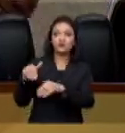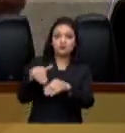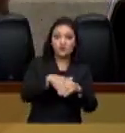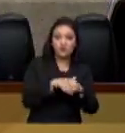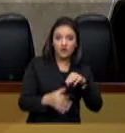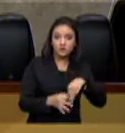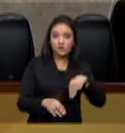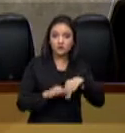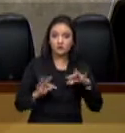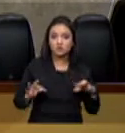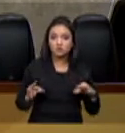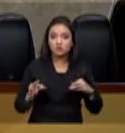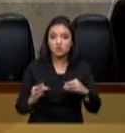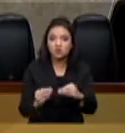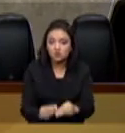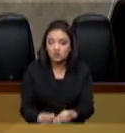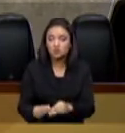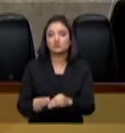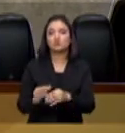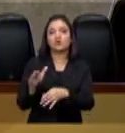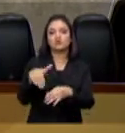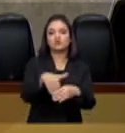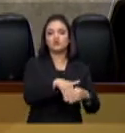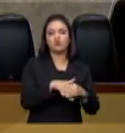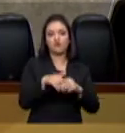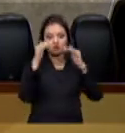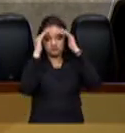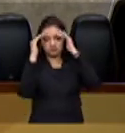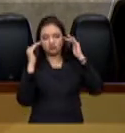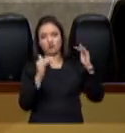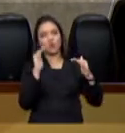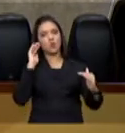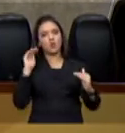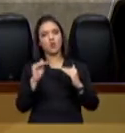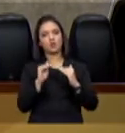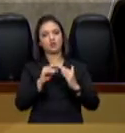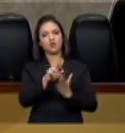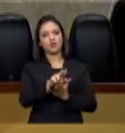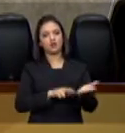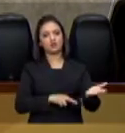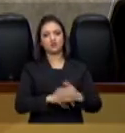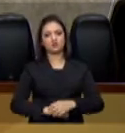a ação de descumprimento de preceito fundamental, nos termos do voto da relatora,